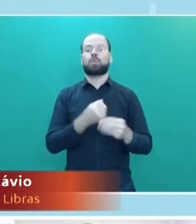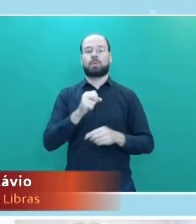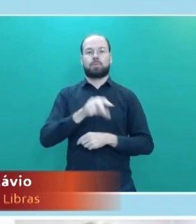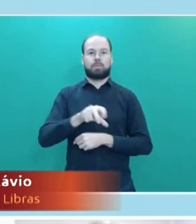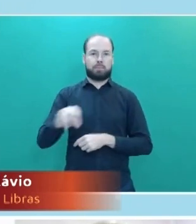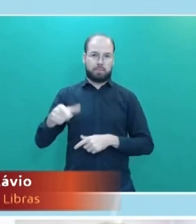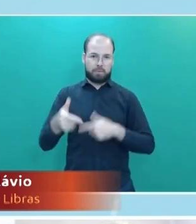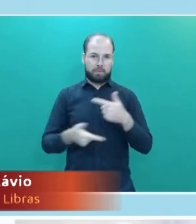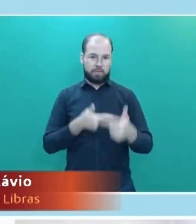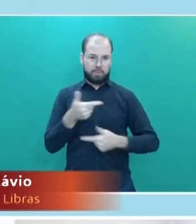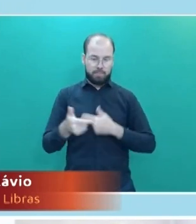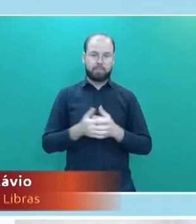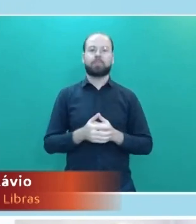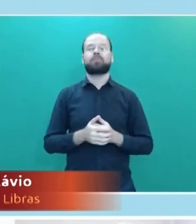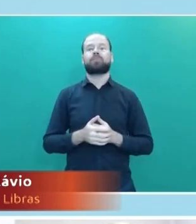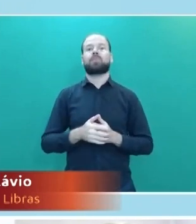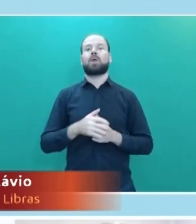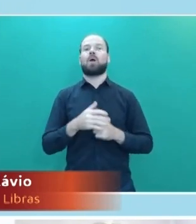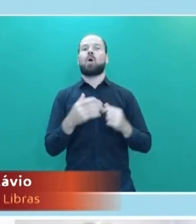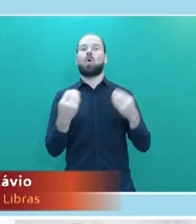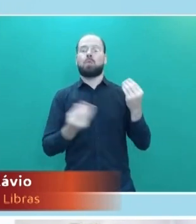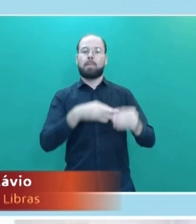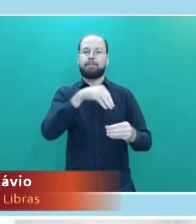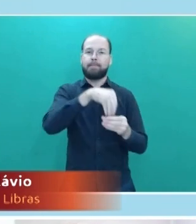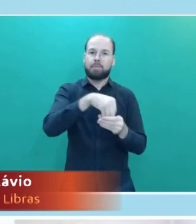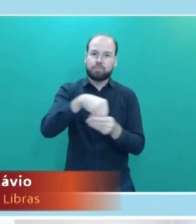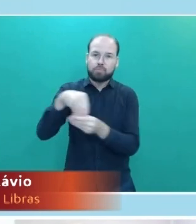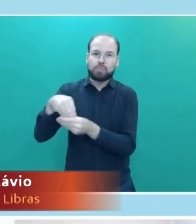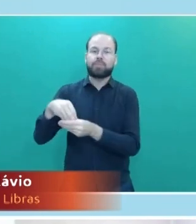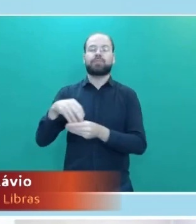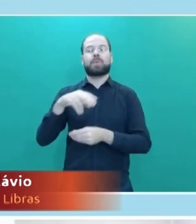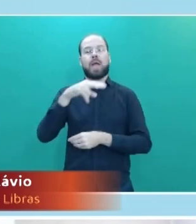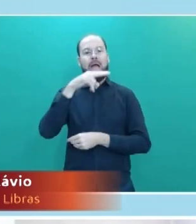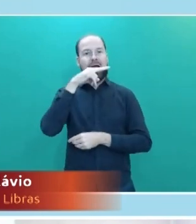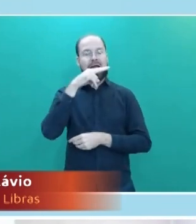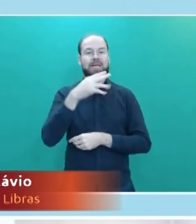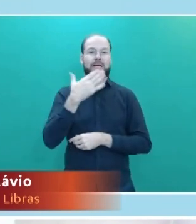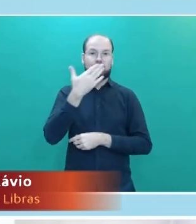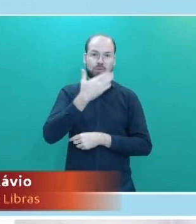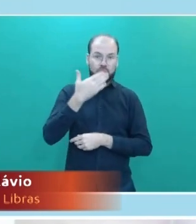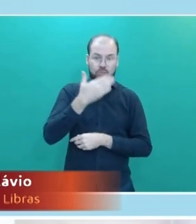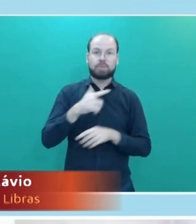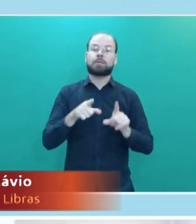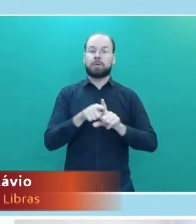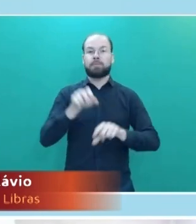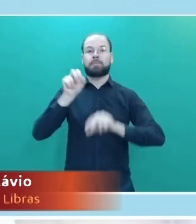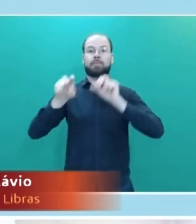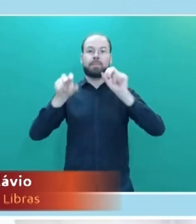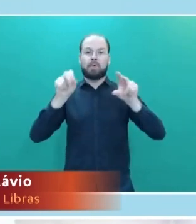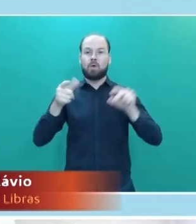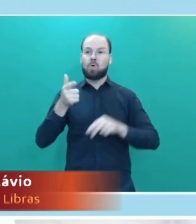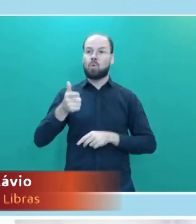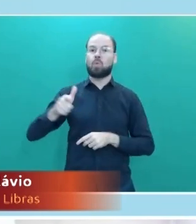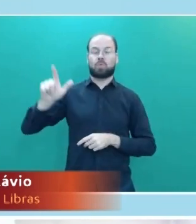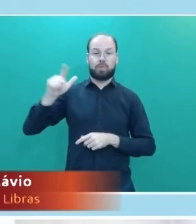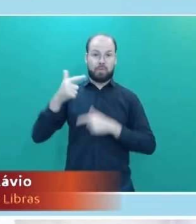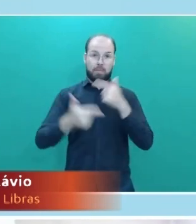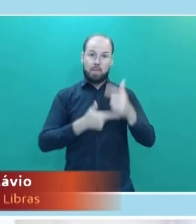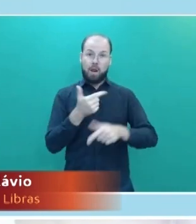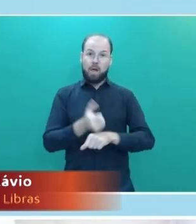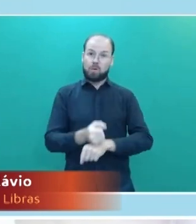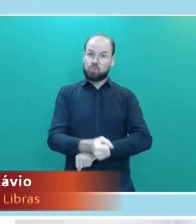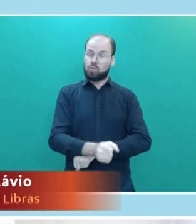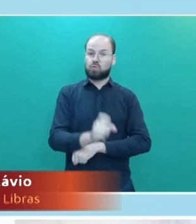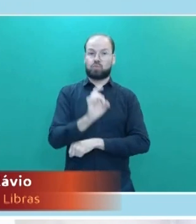vêm para cultivo de cana-de-açúcar, mas nós também vemos em outros lugares. Trabalho escravo não é só dentro